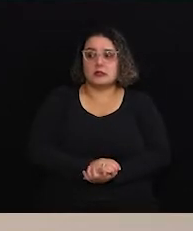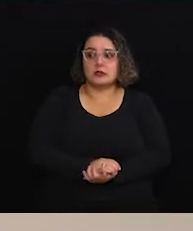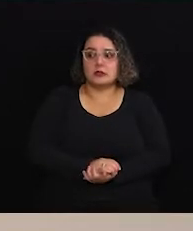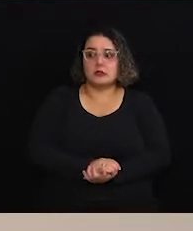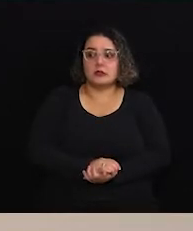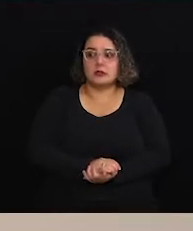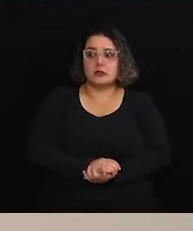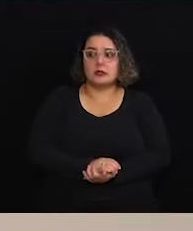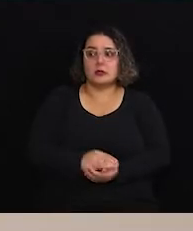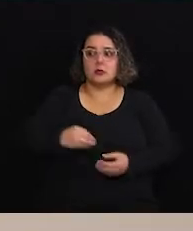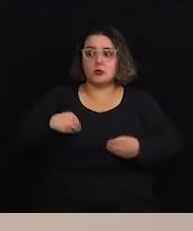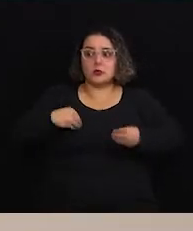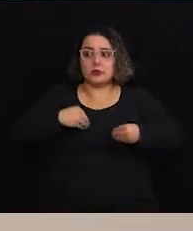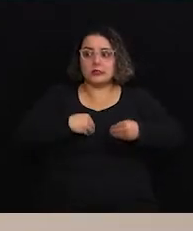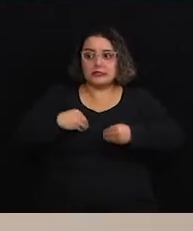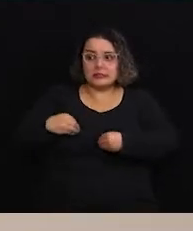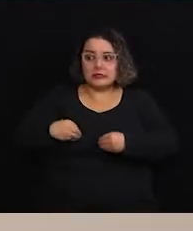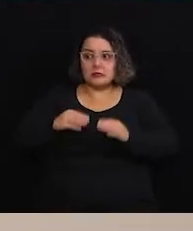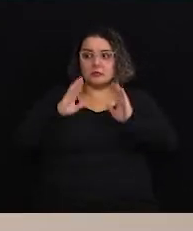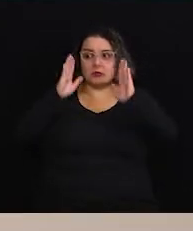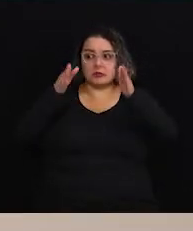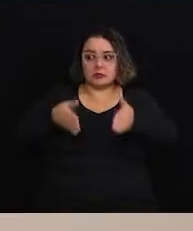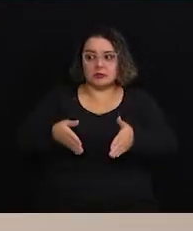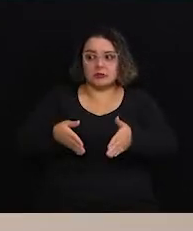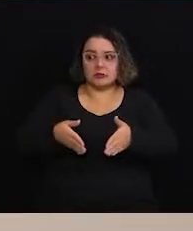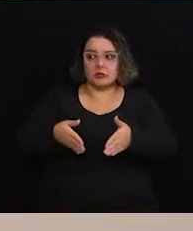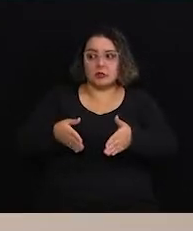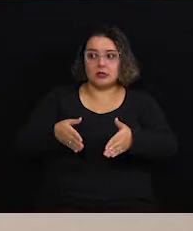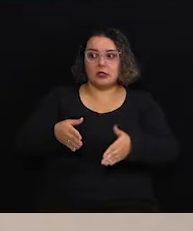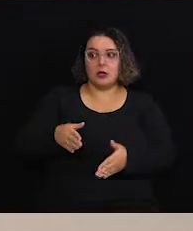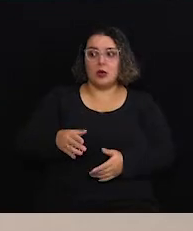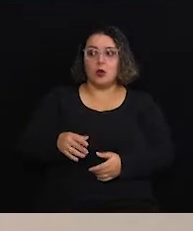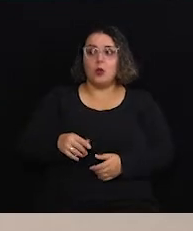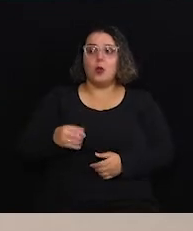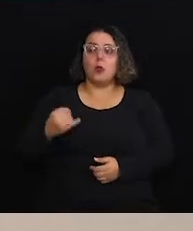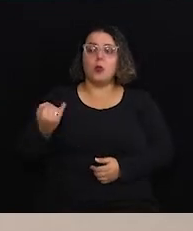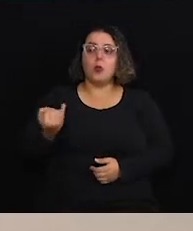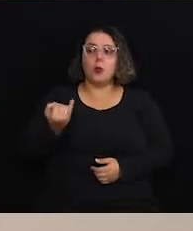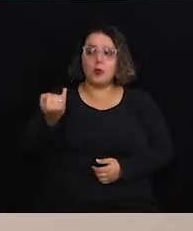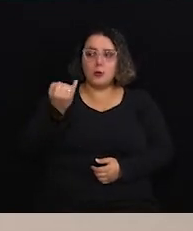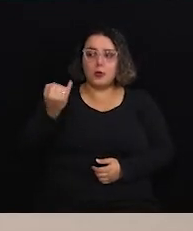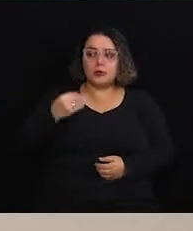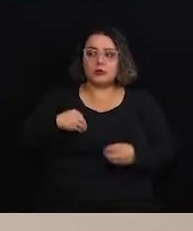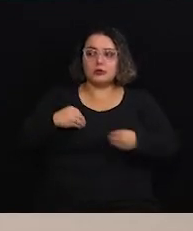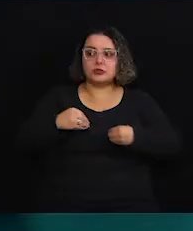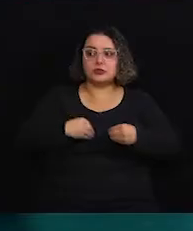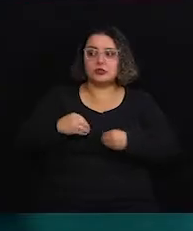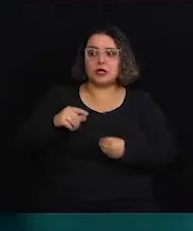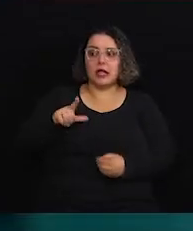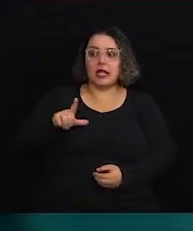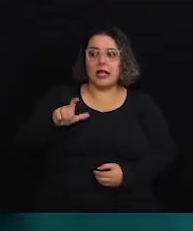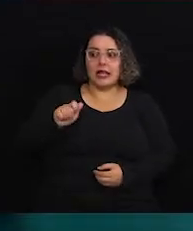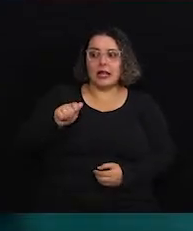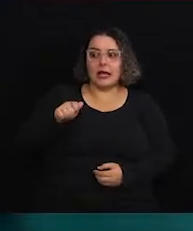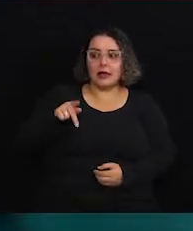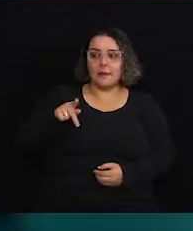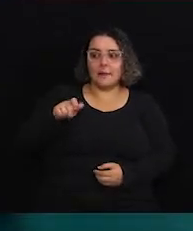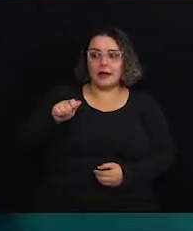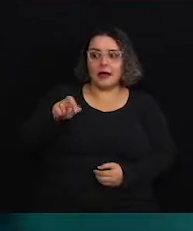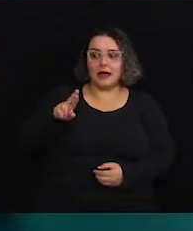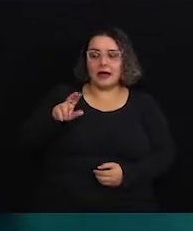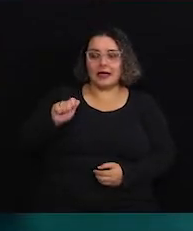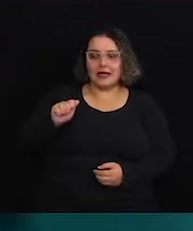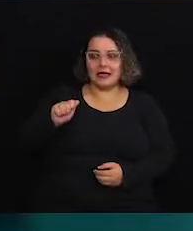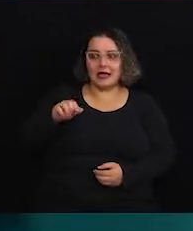da lesão. Então, para isso, a gente precisa fazer uma laparoscopia, que é um procedimento que consiste em introduzir